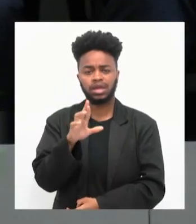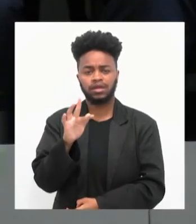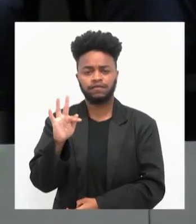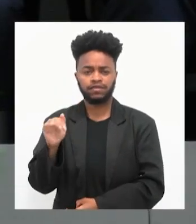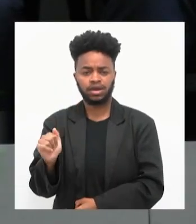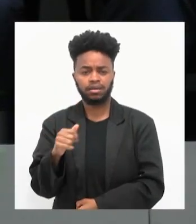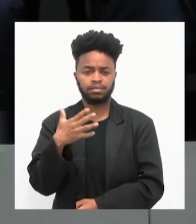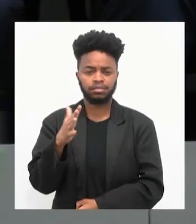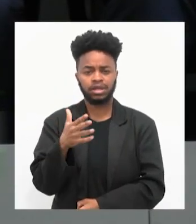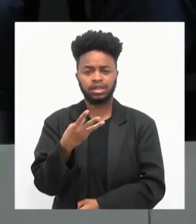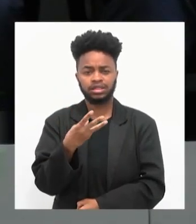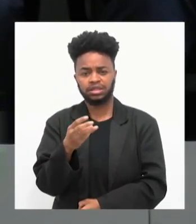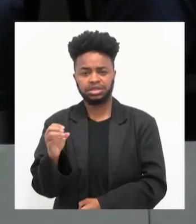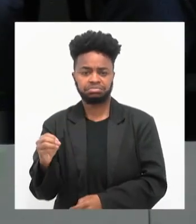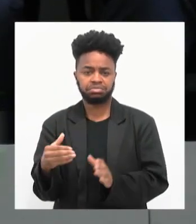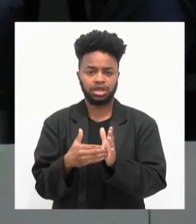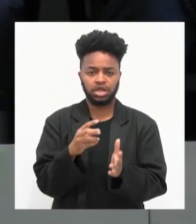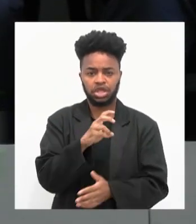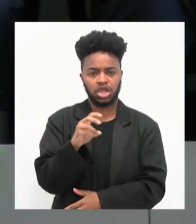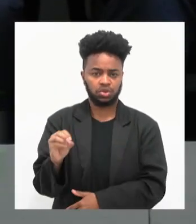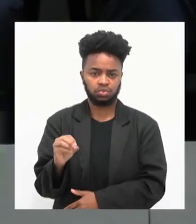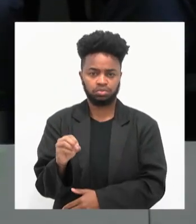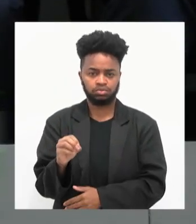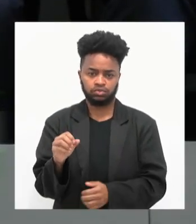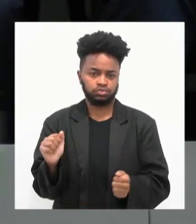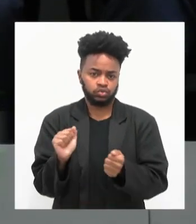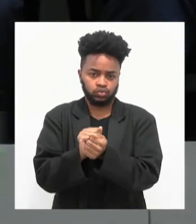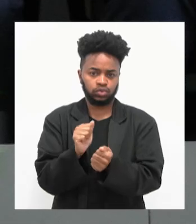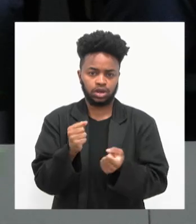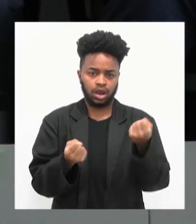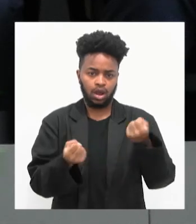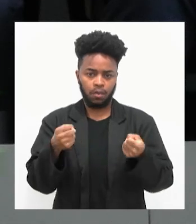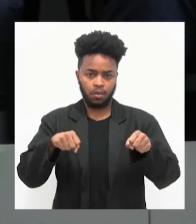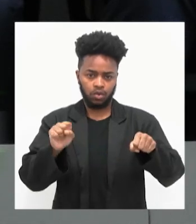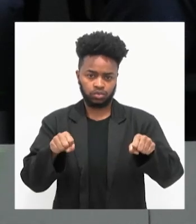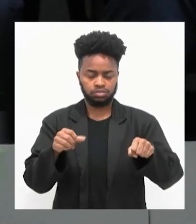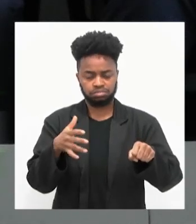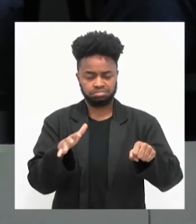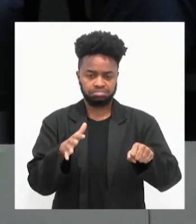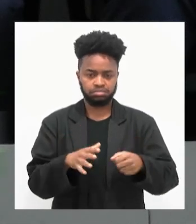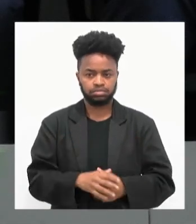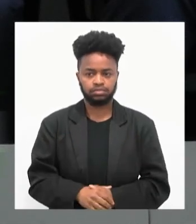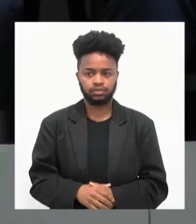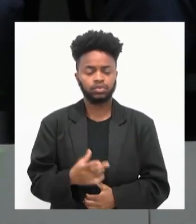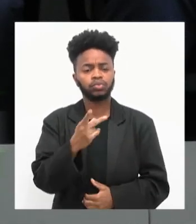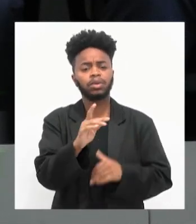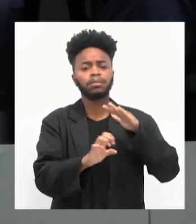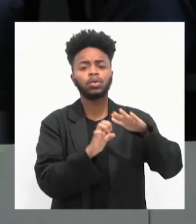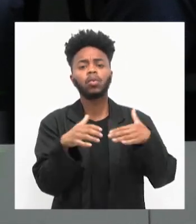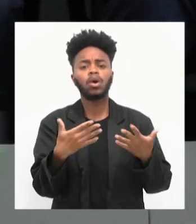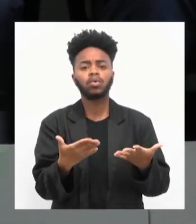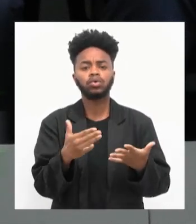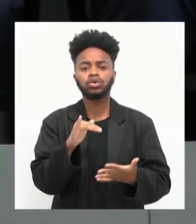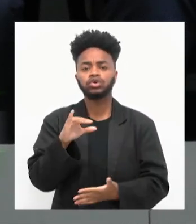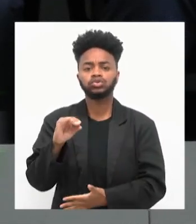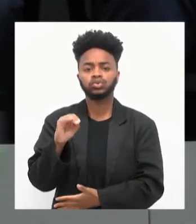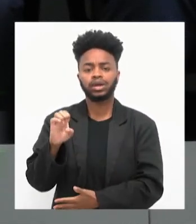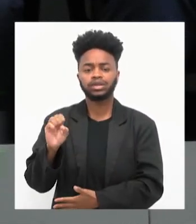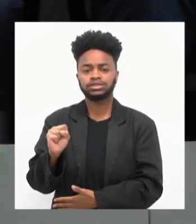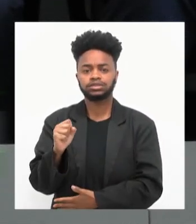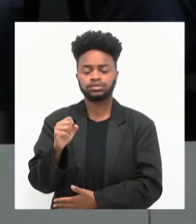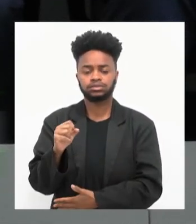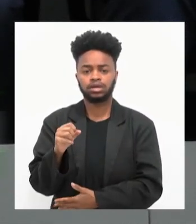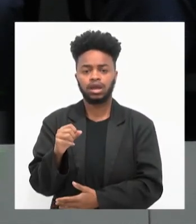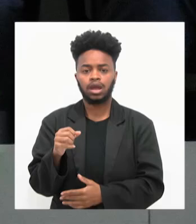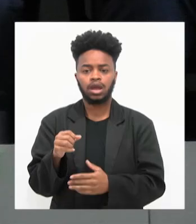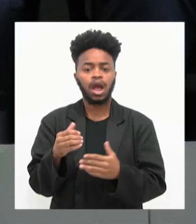300 e 500 veículos, juntando carro e moto. Da DRFA. A sua empresa qual é mesmo? Joés Picalto Reboque. E